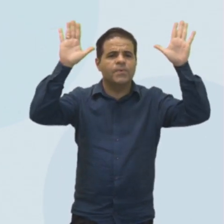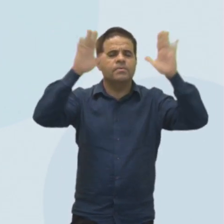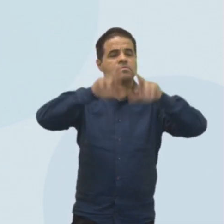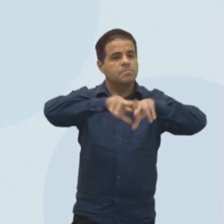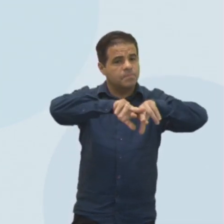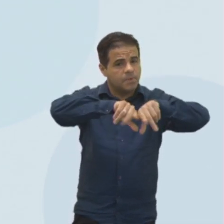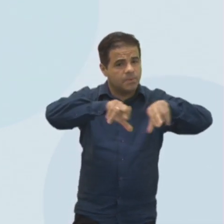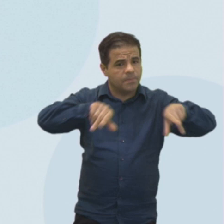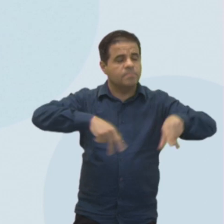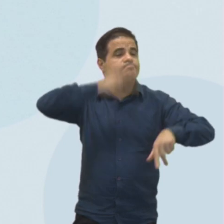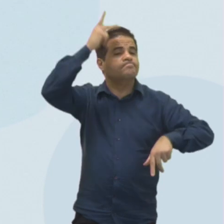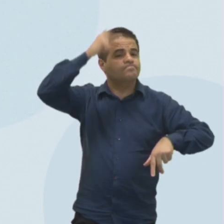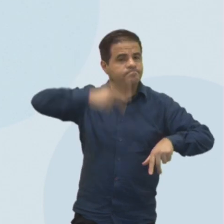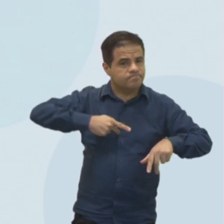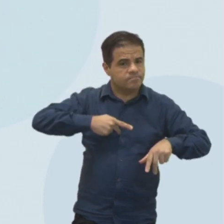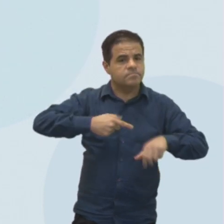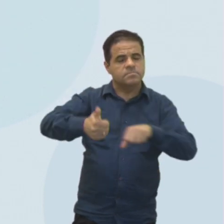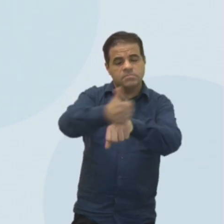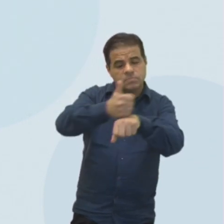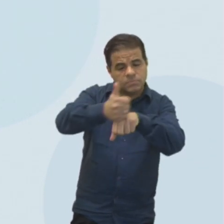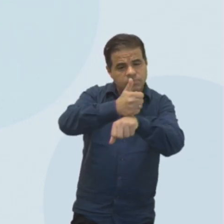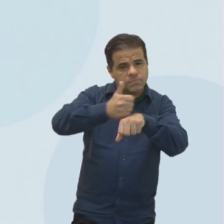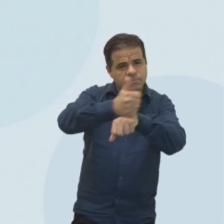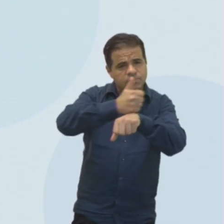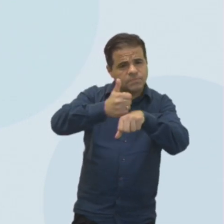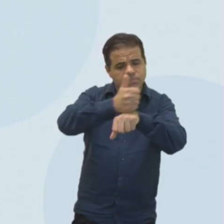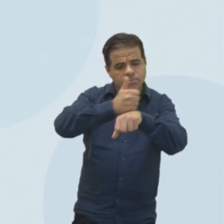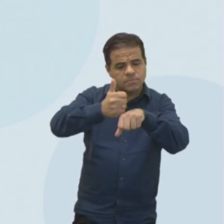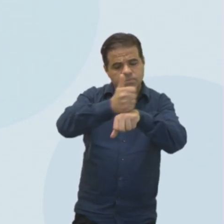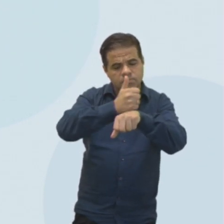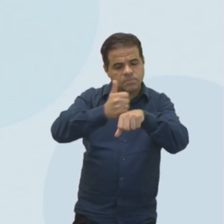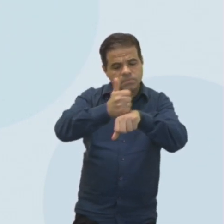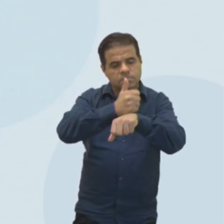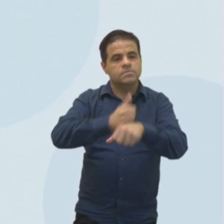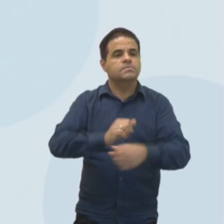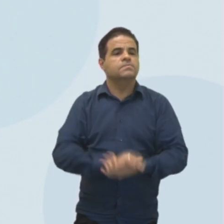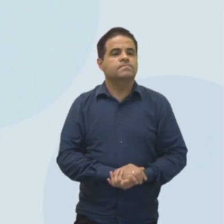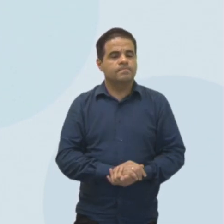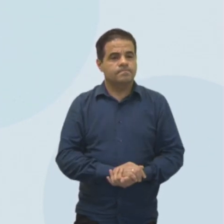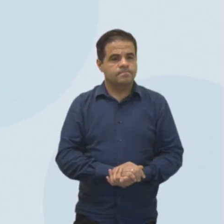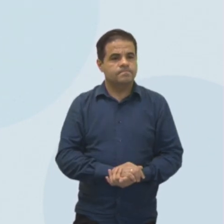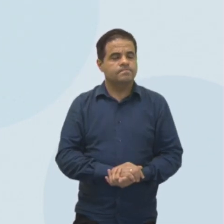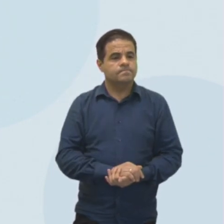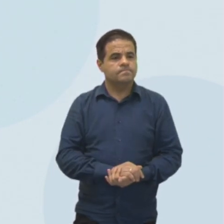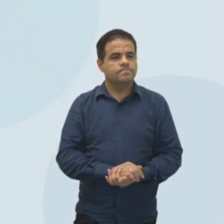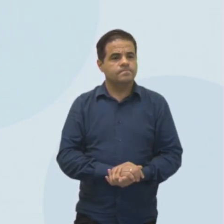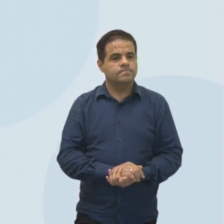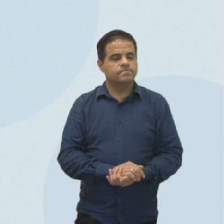aspecto pessoal e profissional. Próximo slide.